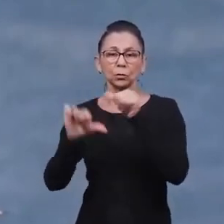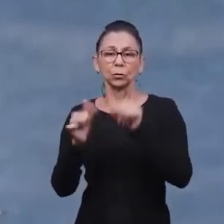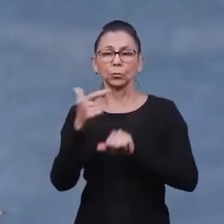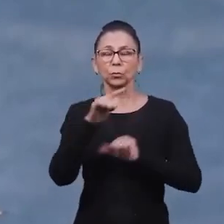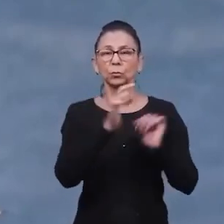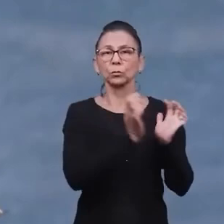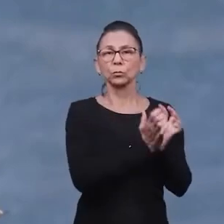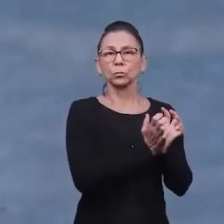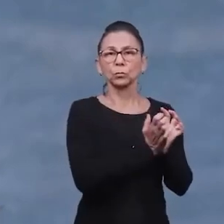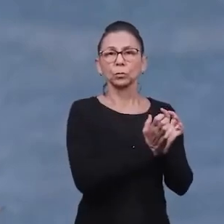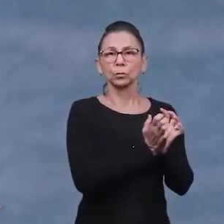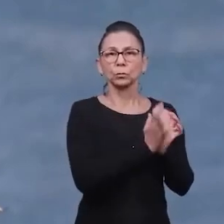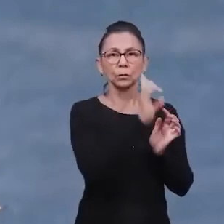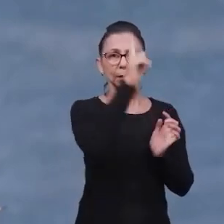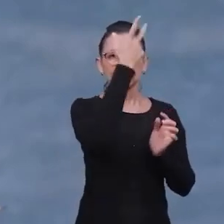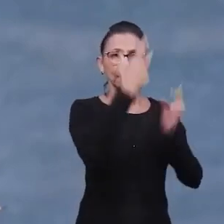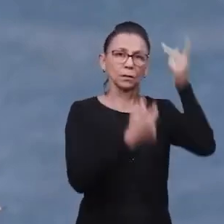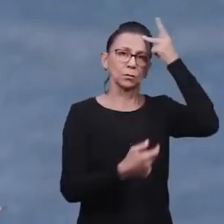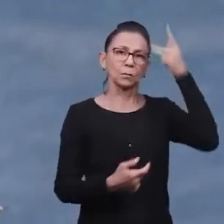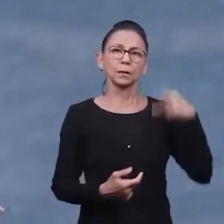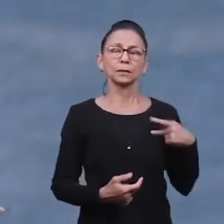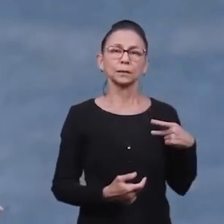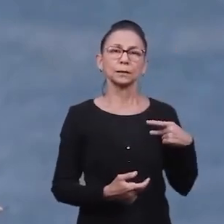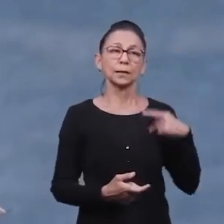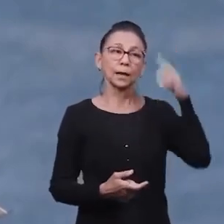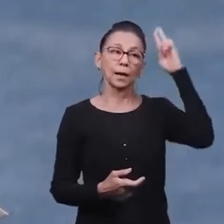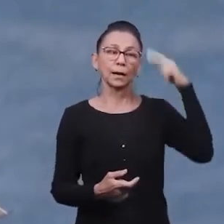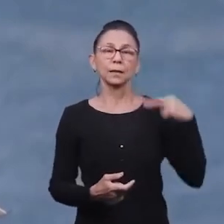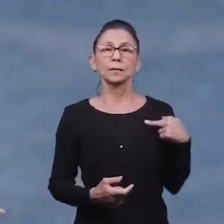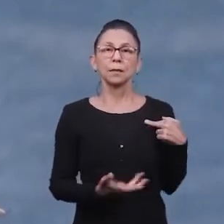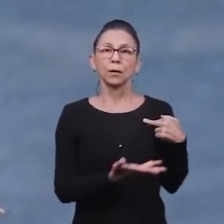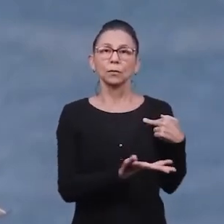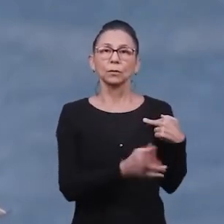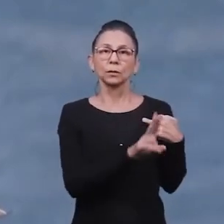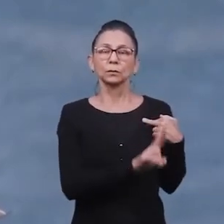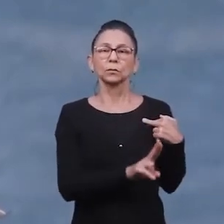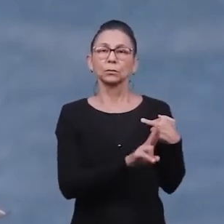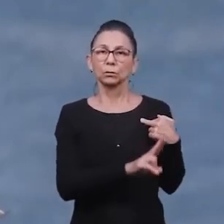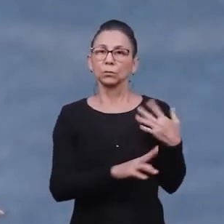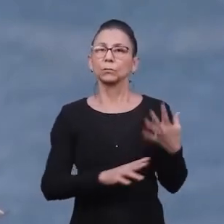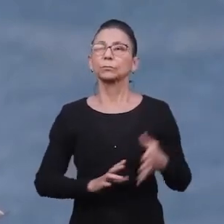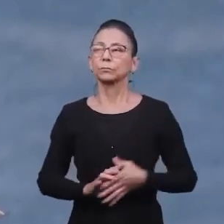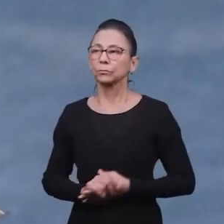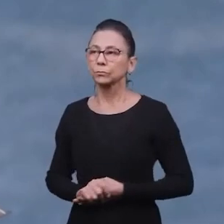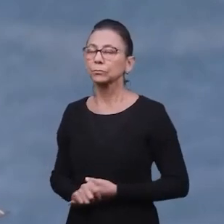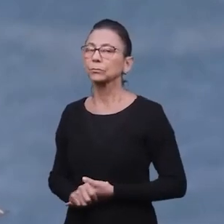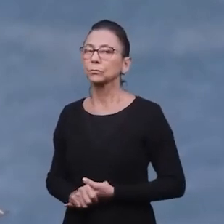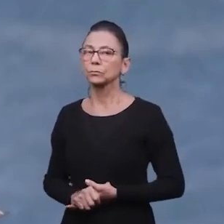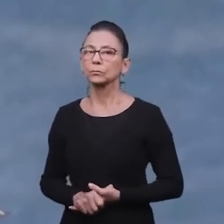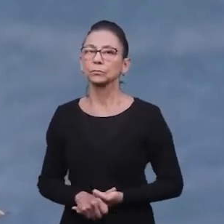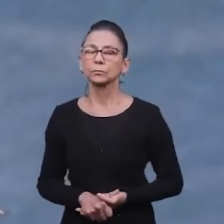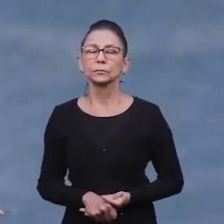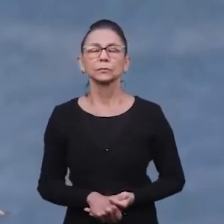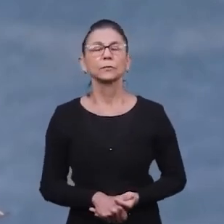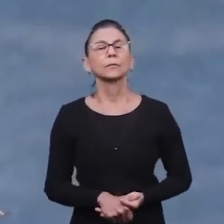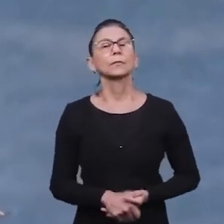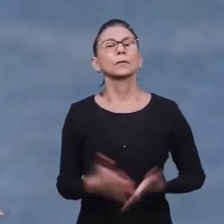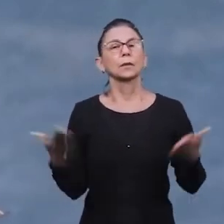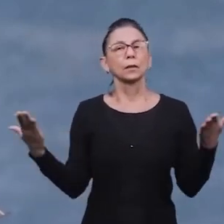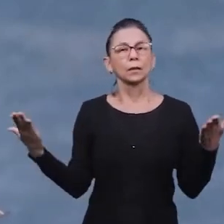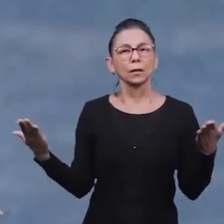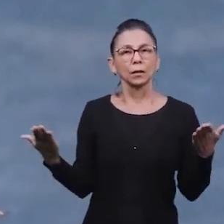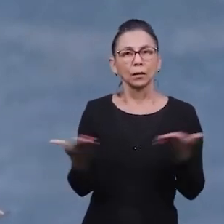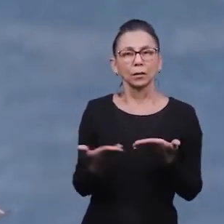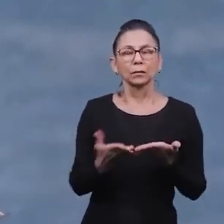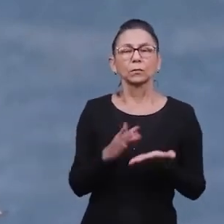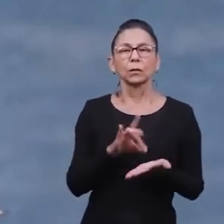liturgia do culto para o outro culto que ele imaginou no coração. E quer saber mais? Tem grupos também que negaram essa mesma fé que